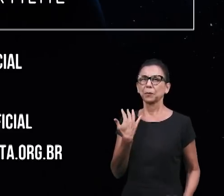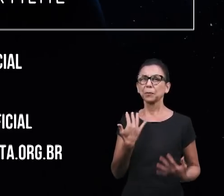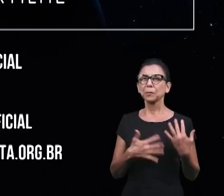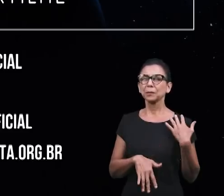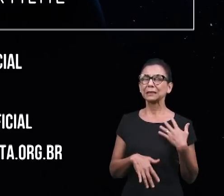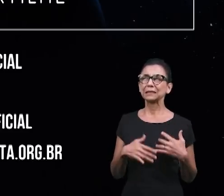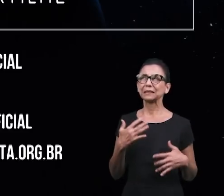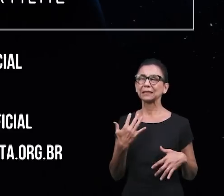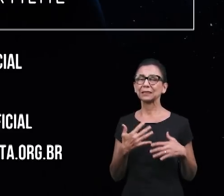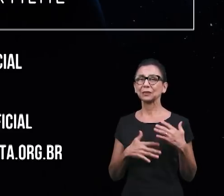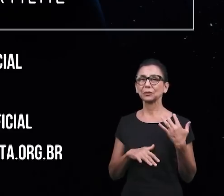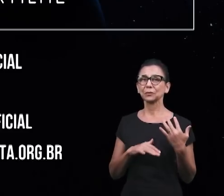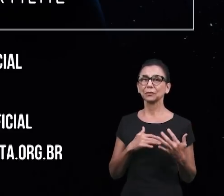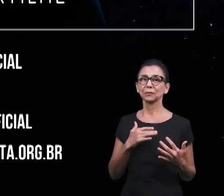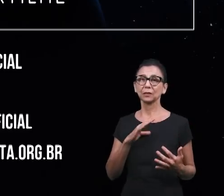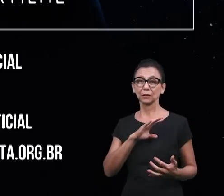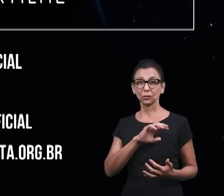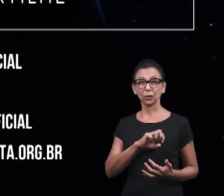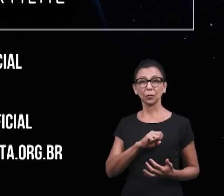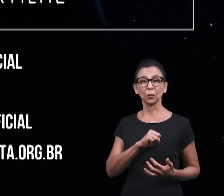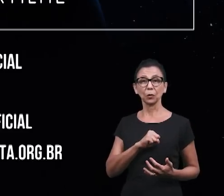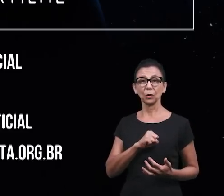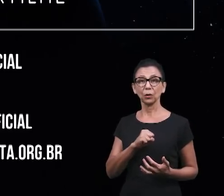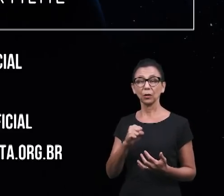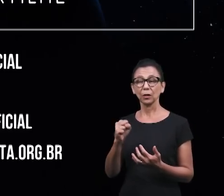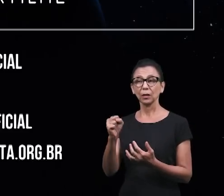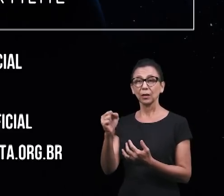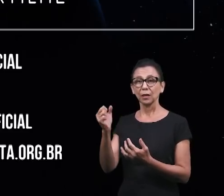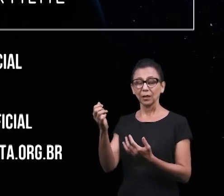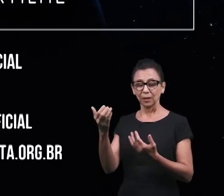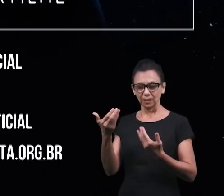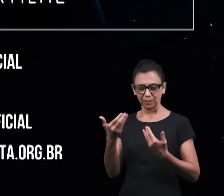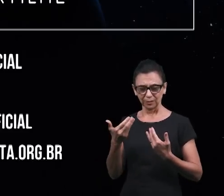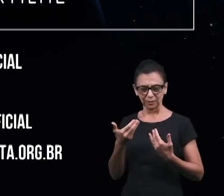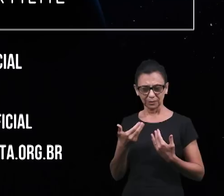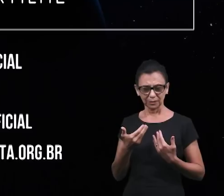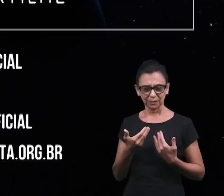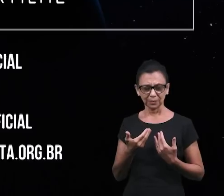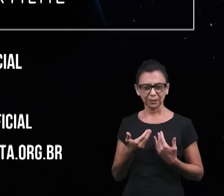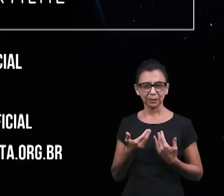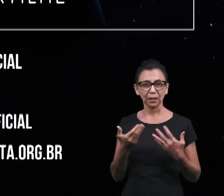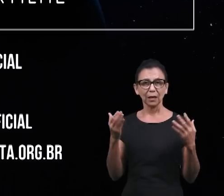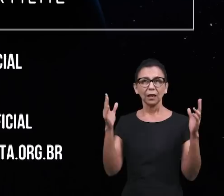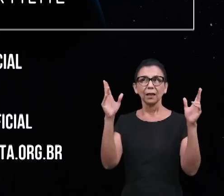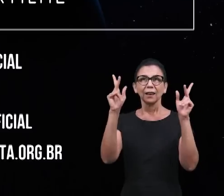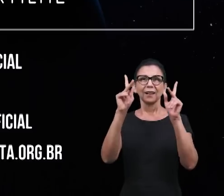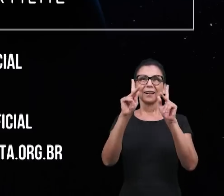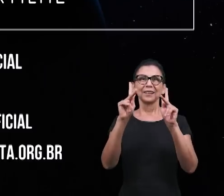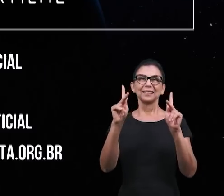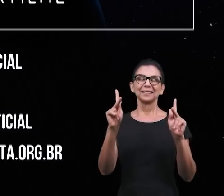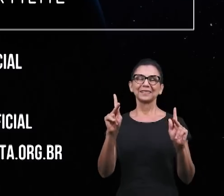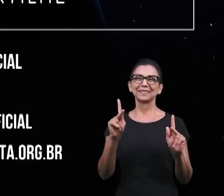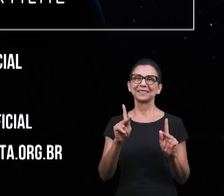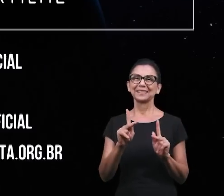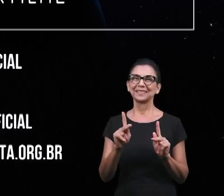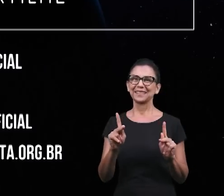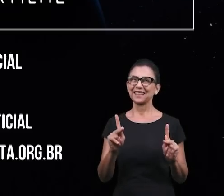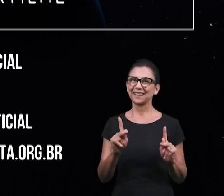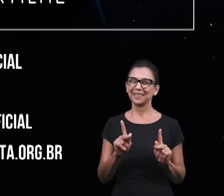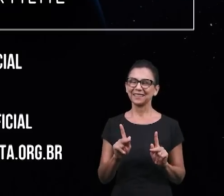coração aflito e o faz alcançar a paz.